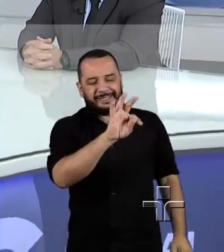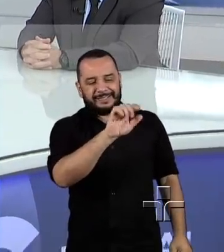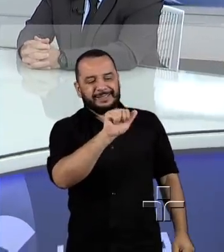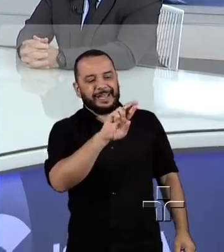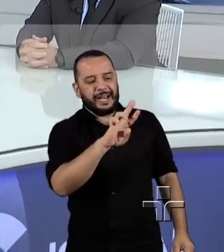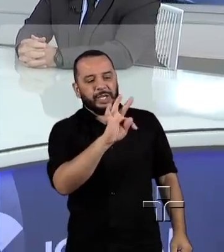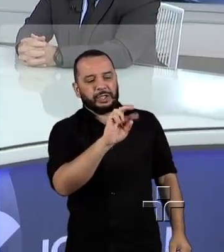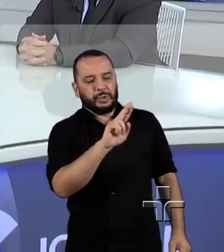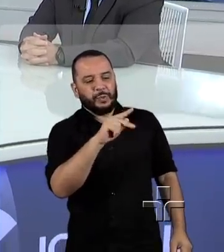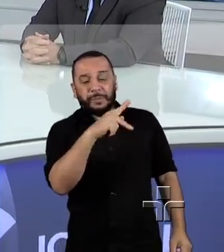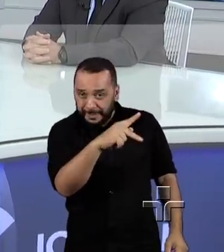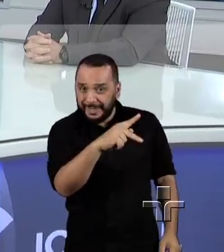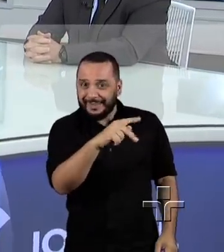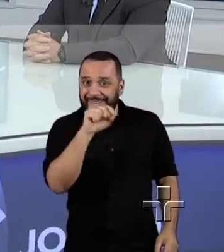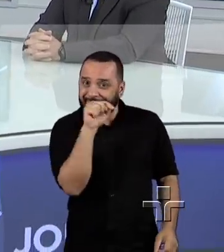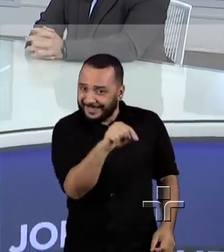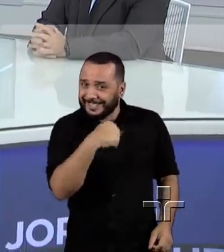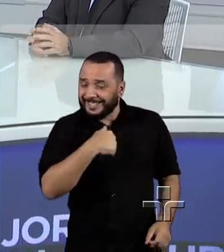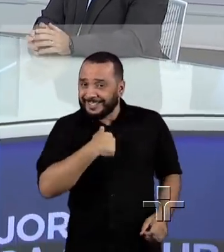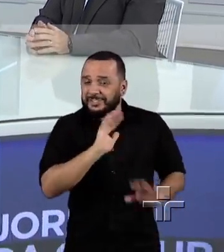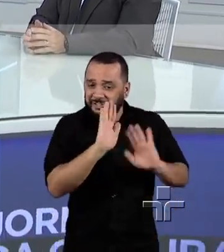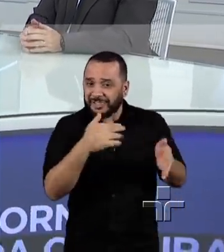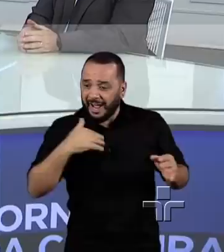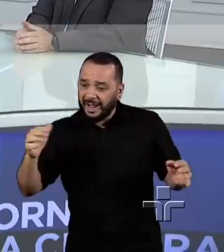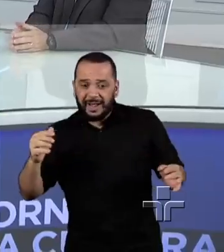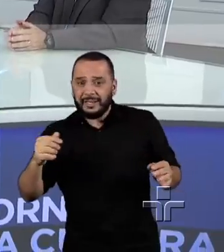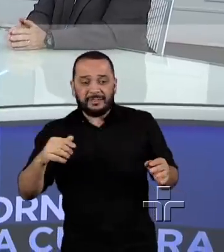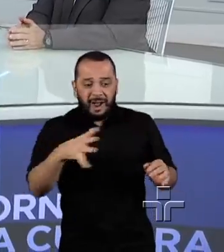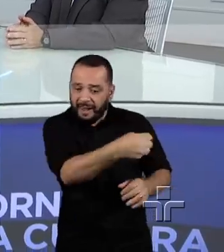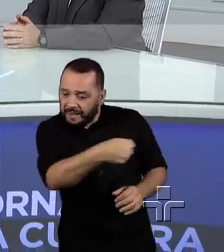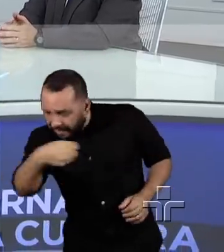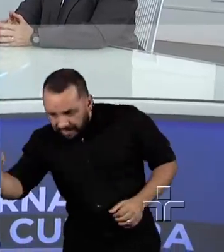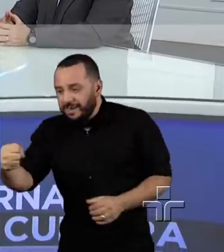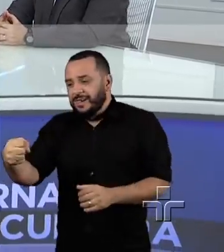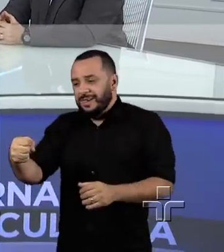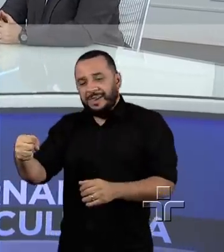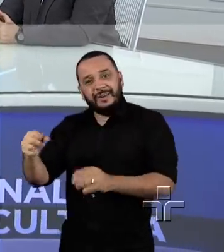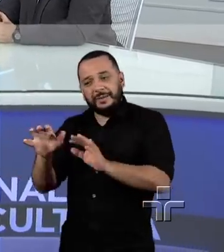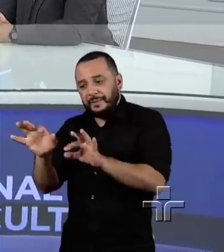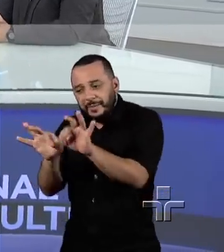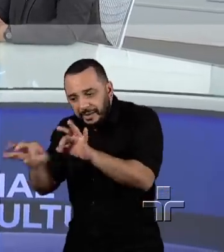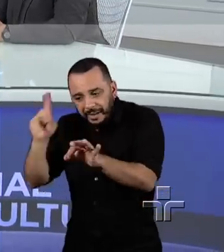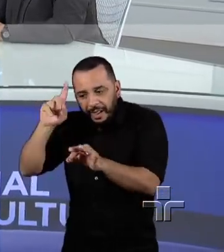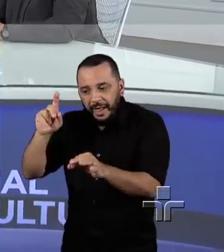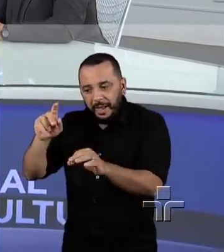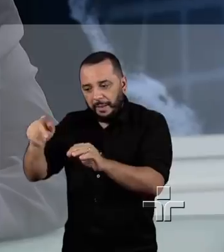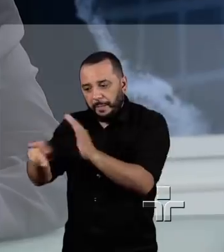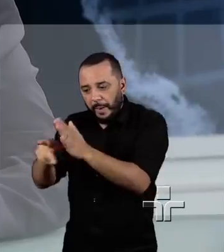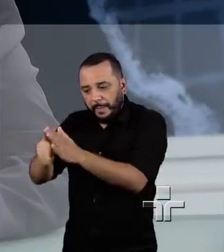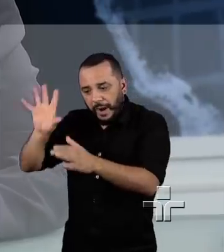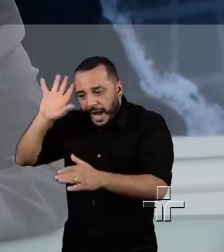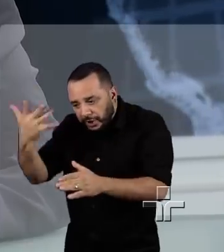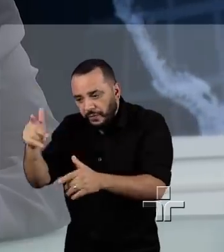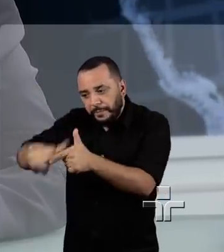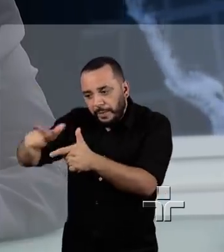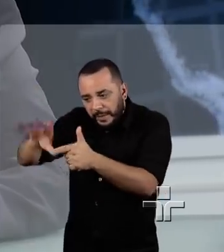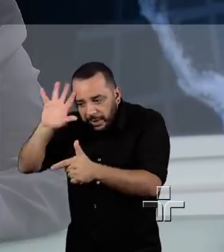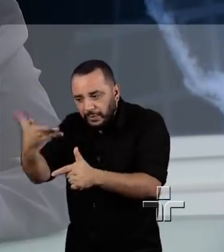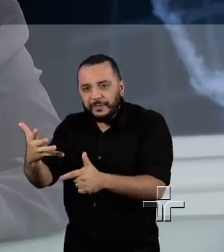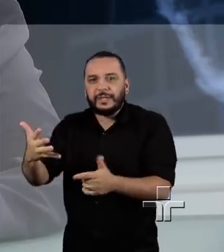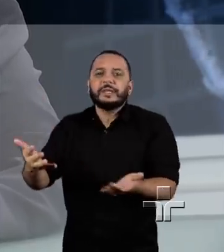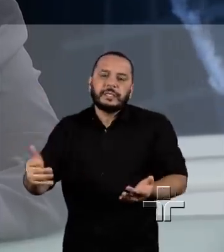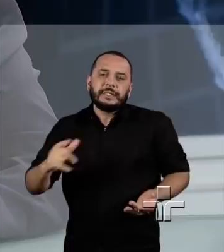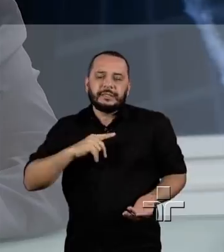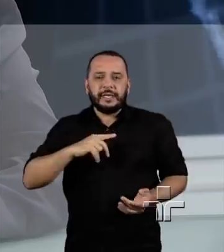o Brasil avançar ou não? Não há dúvida, é que mudou o conceito de propriedade intelectual, né? Quando o Fleming descobriu a